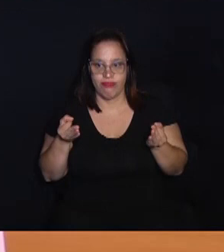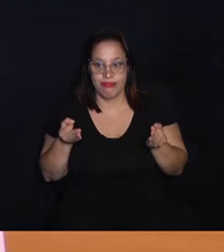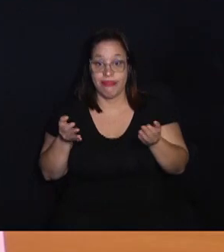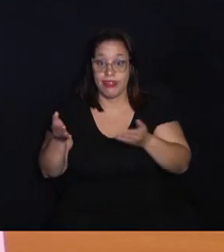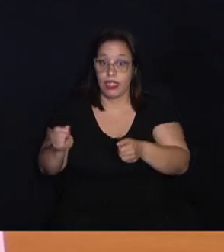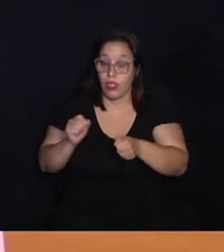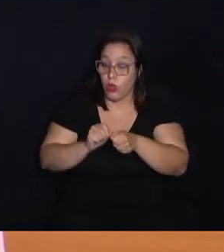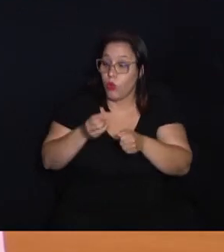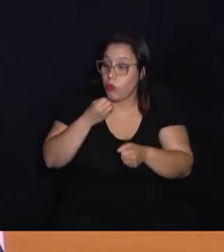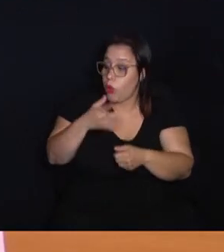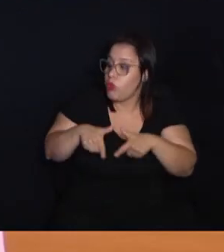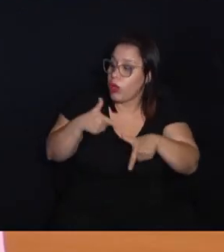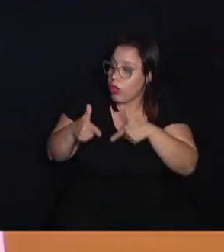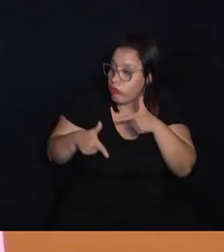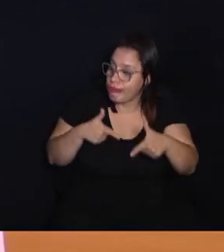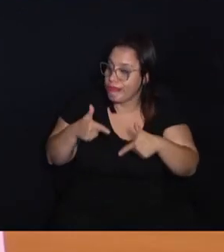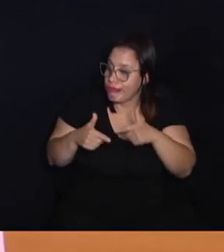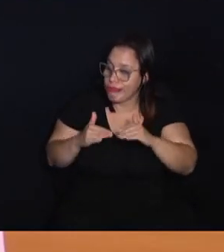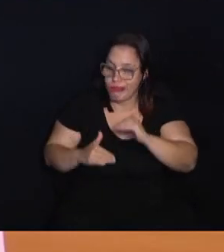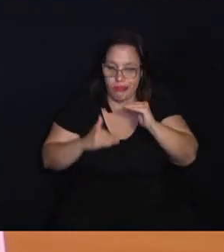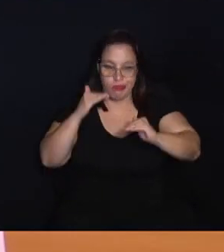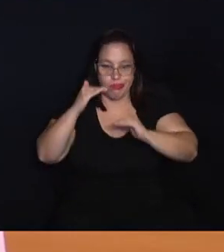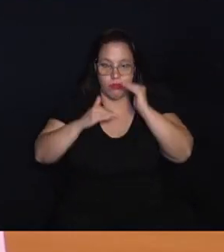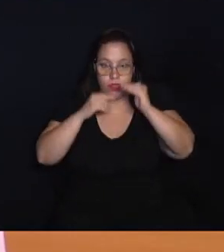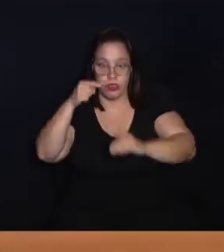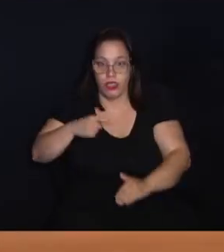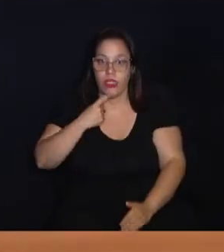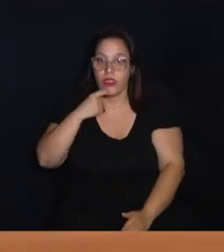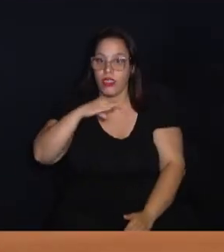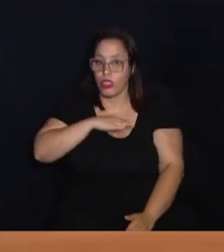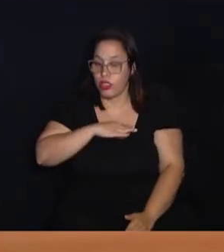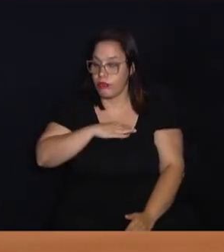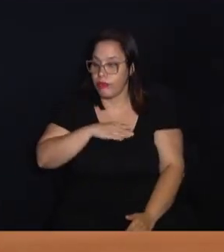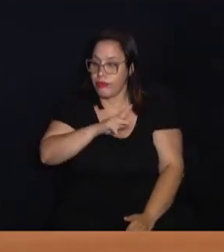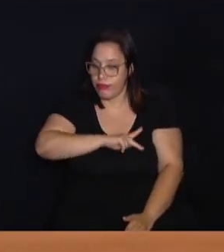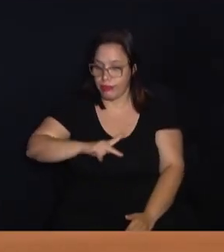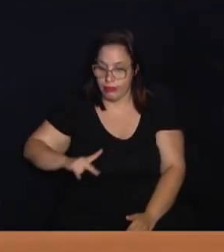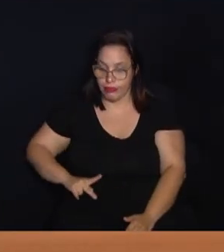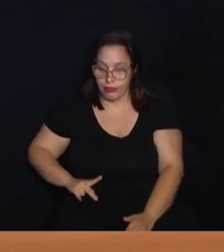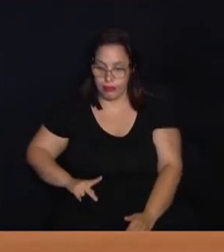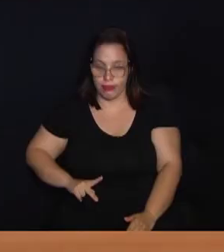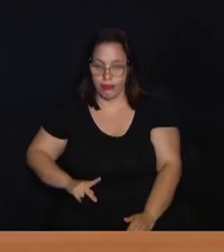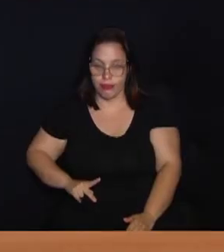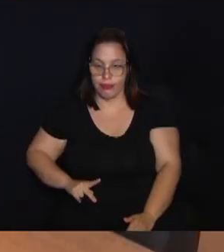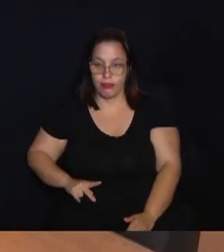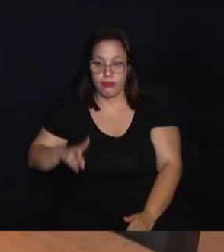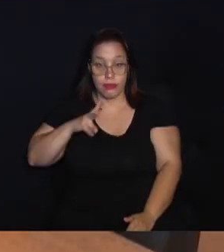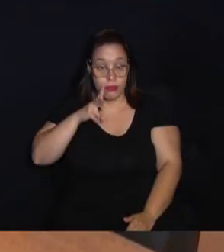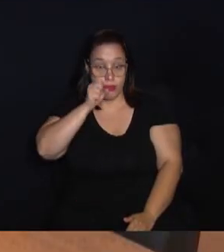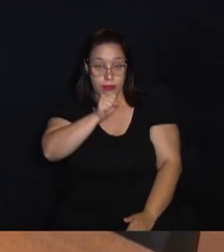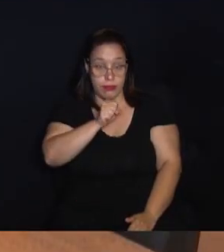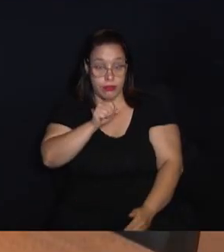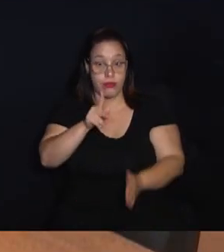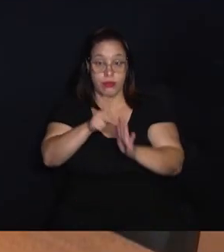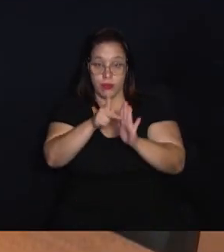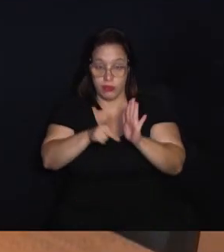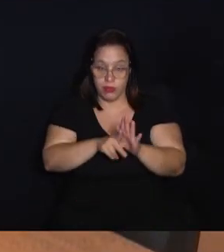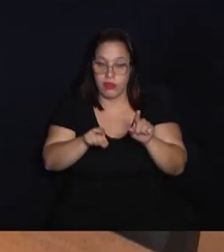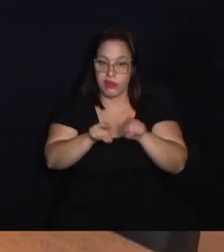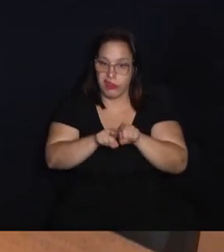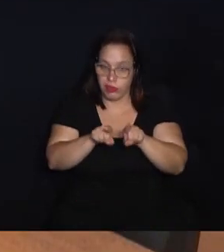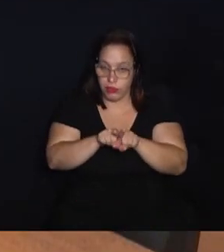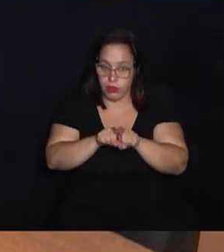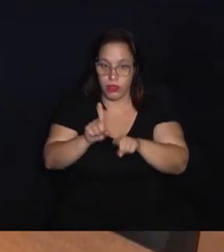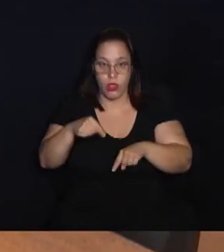Fizemos um bom trabalho para o desenvolvimento aqui da cidade de Campinas. O presidente do colegiado reforçou que os projetos também passaram